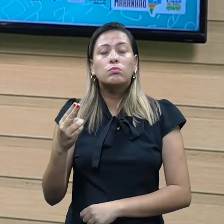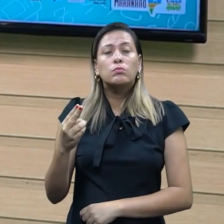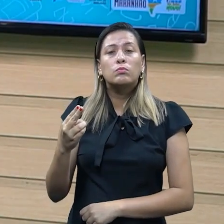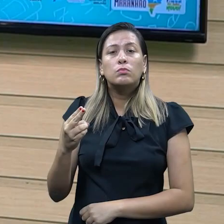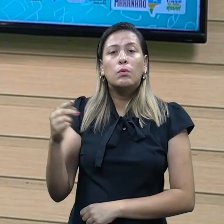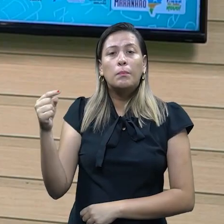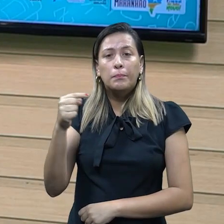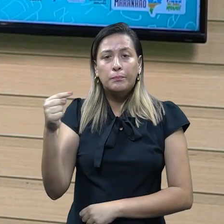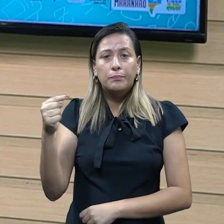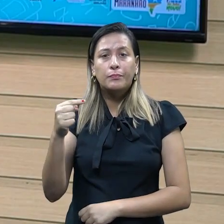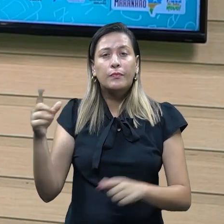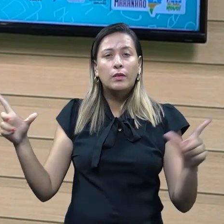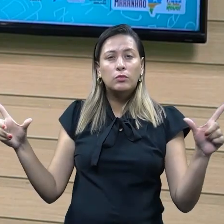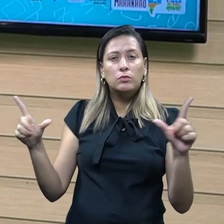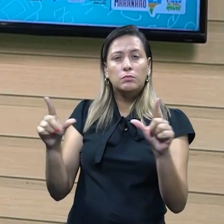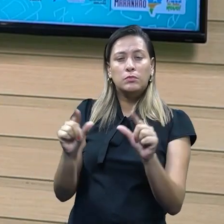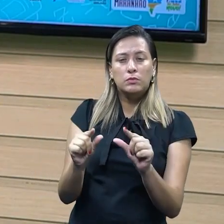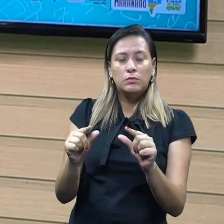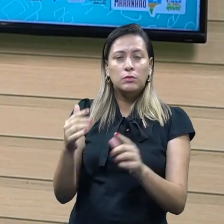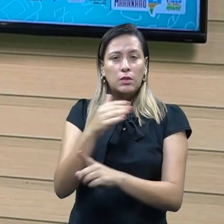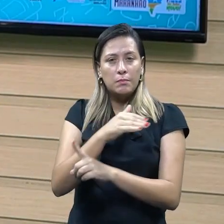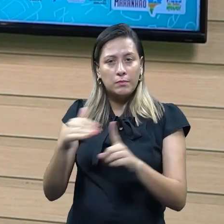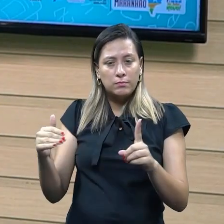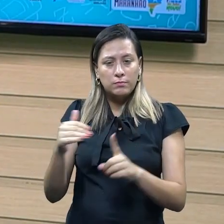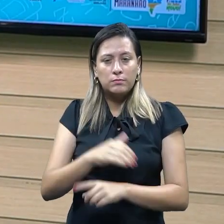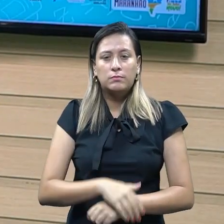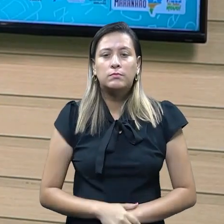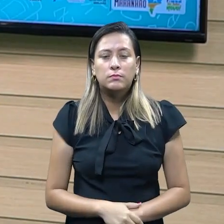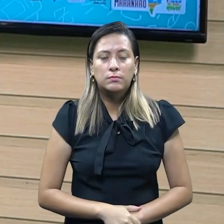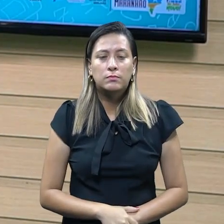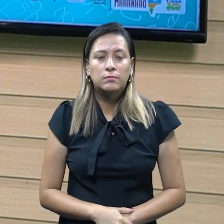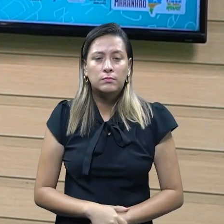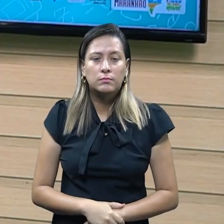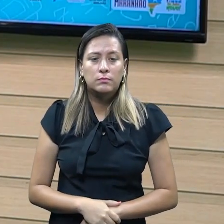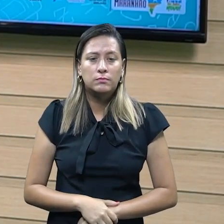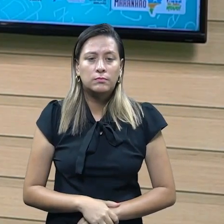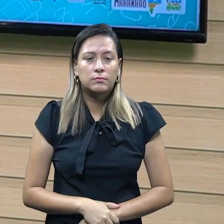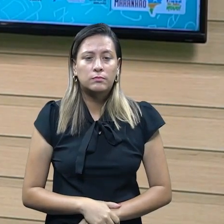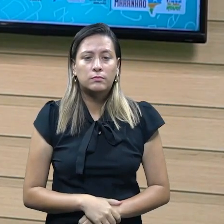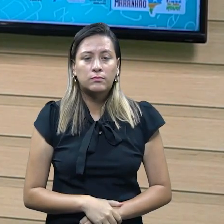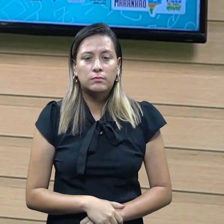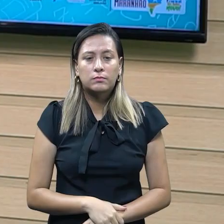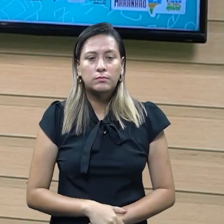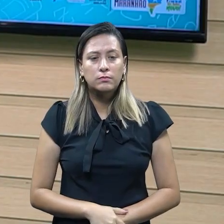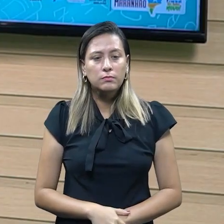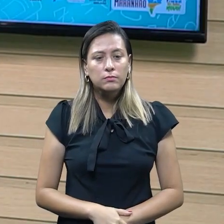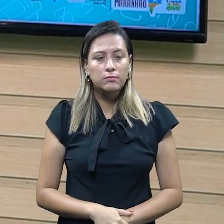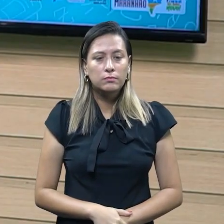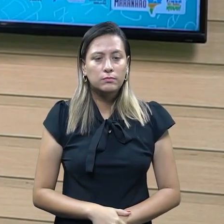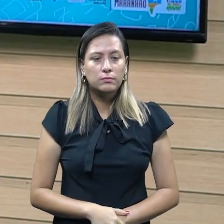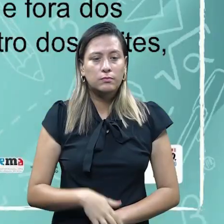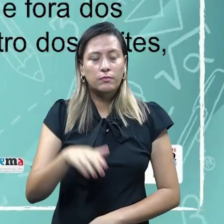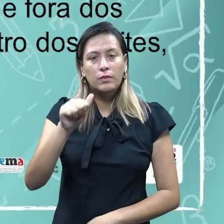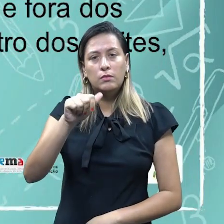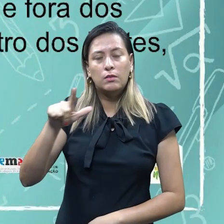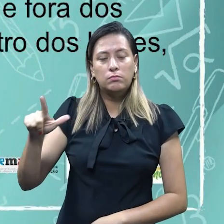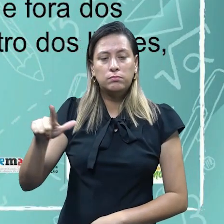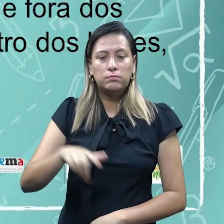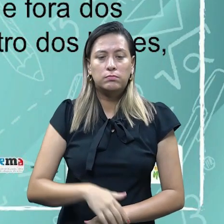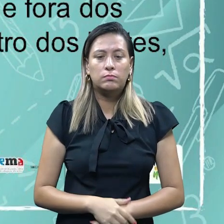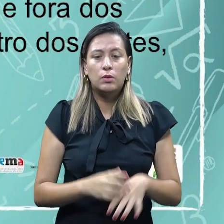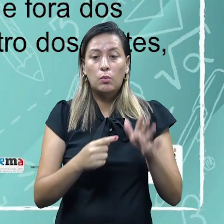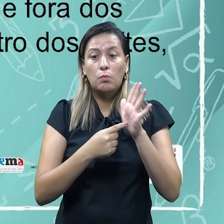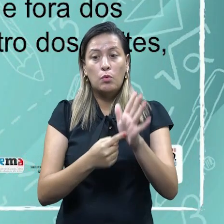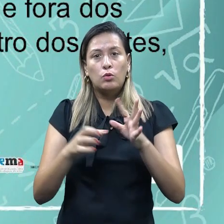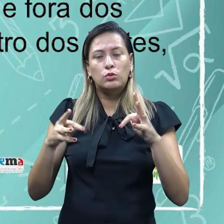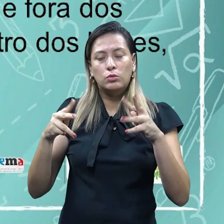Zoom Menos, ele vai reduzir pela metade as dimensões do seu desenho. Zoom